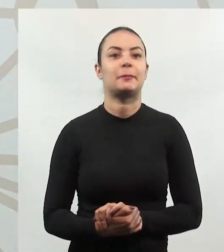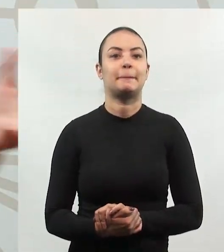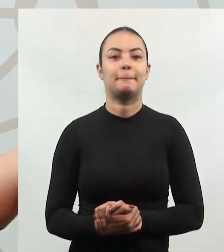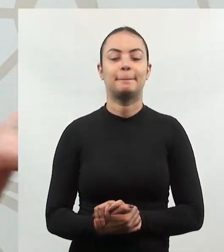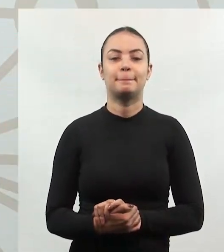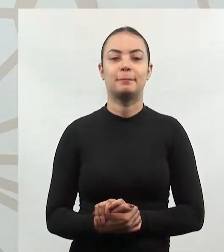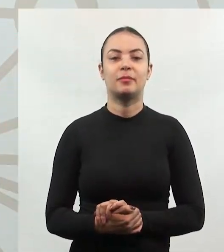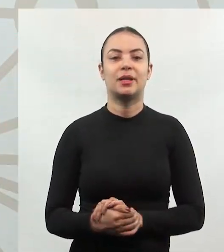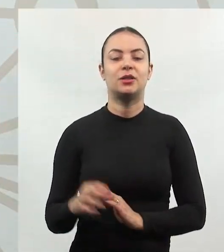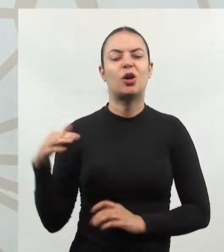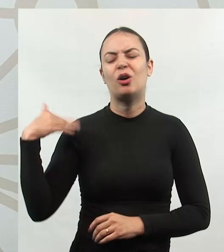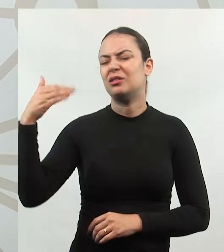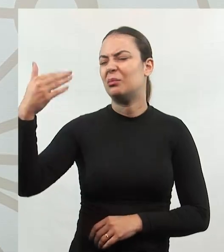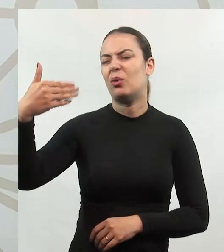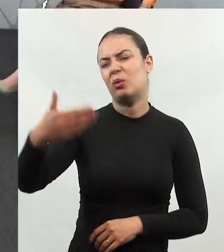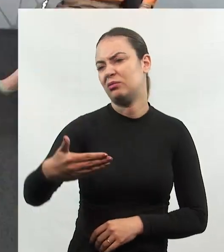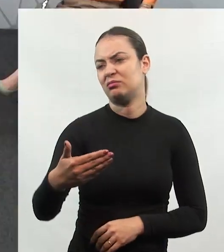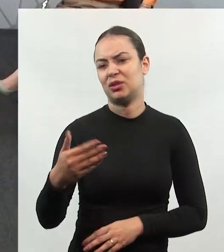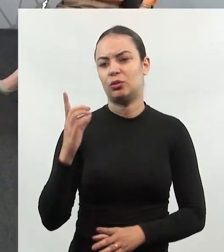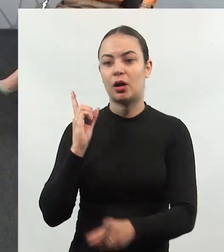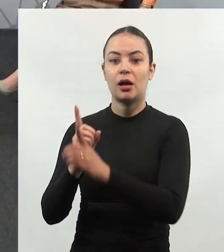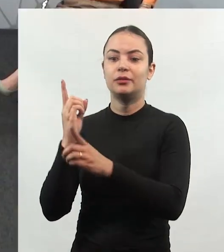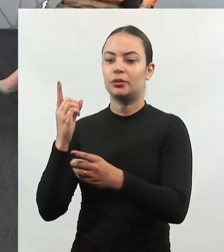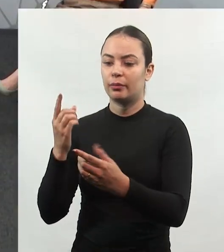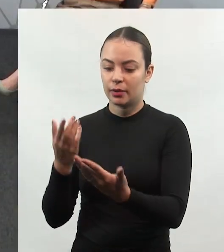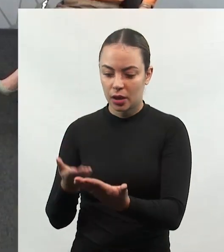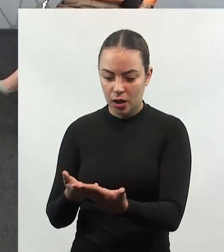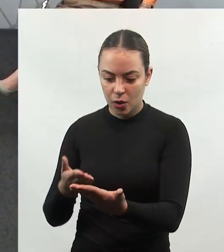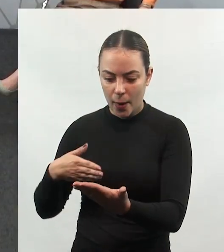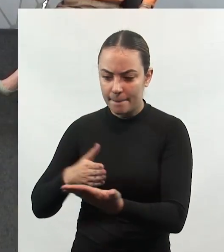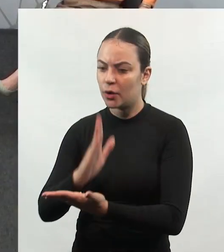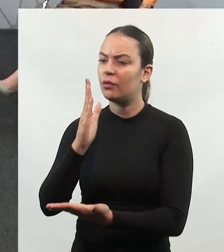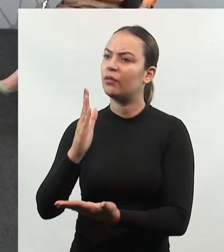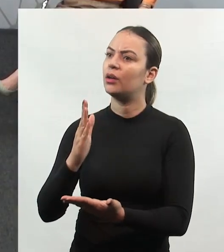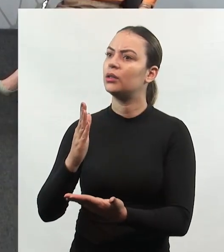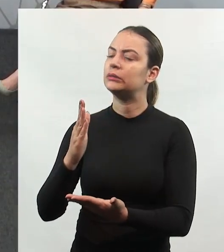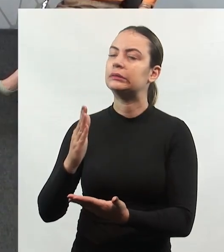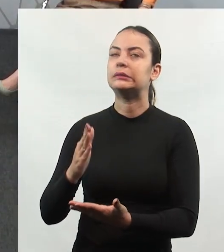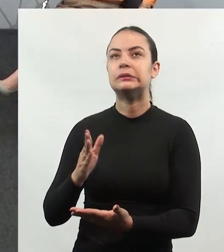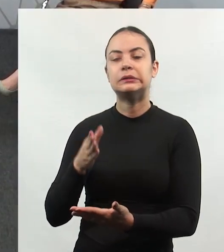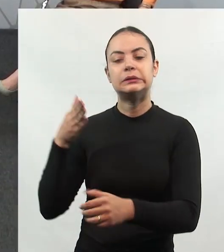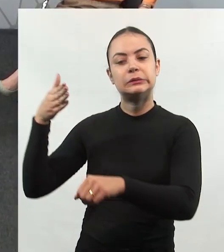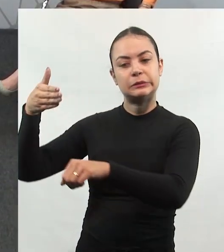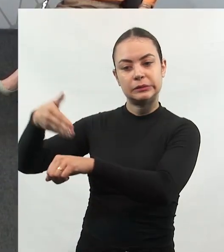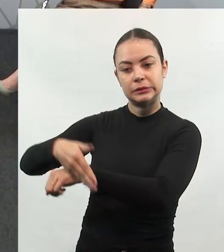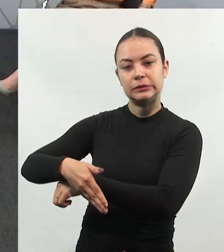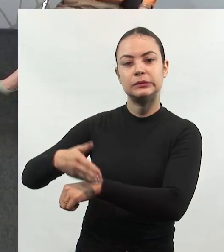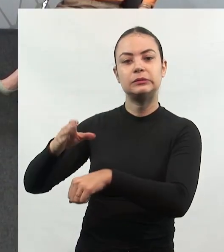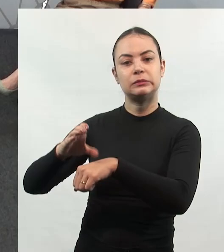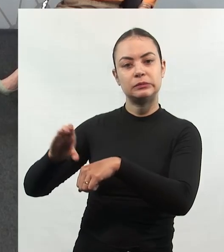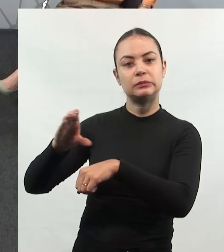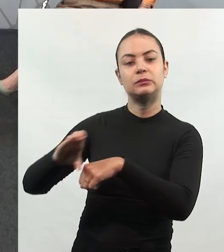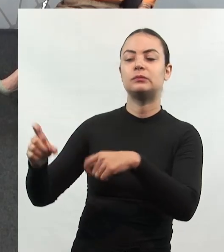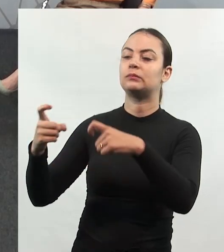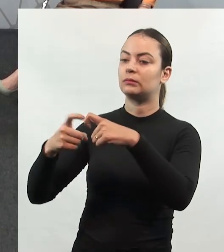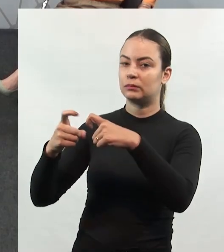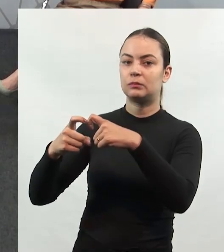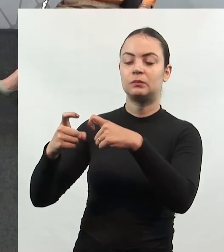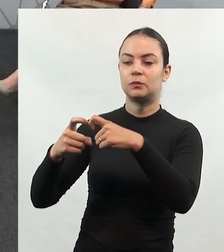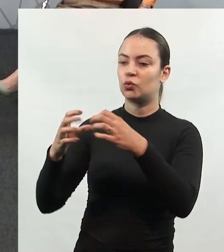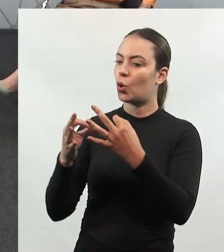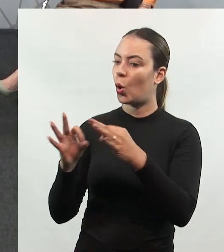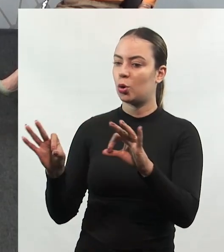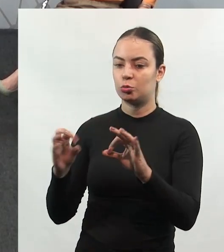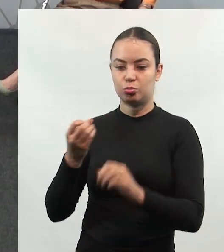quarta chamada. Mulher. E eu queria morrer e depois, né, chorei. Mulher. Mas eu soube disso bem um bom